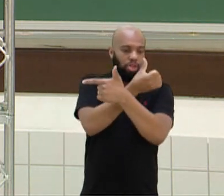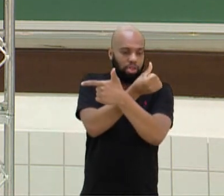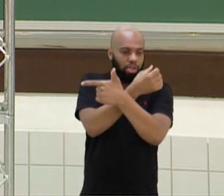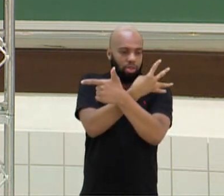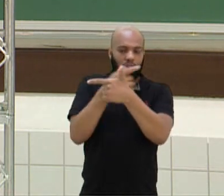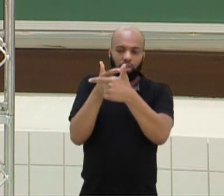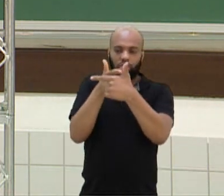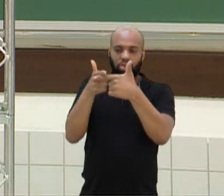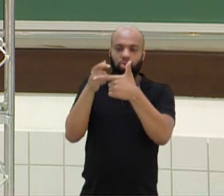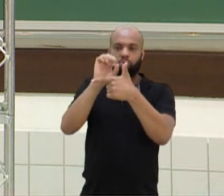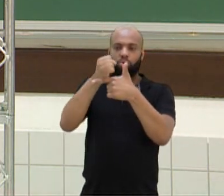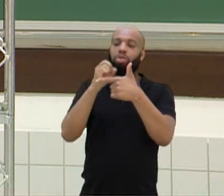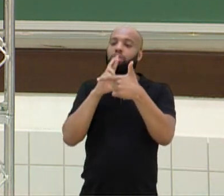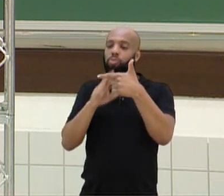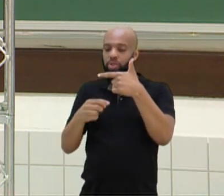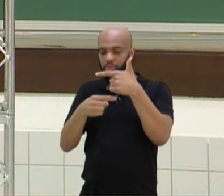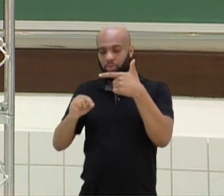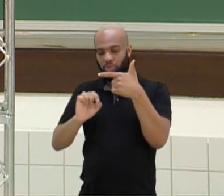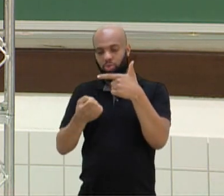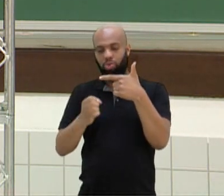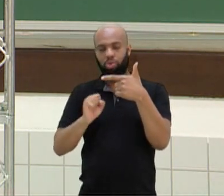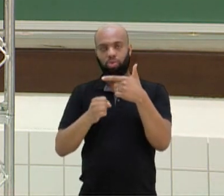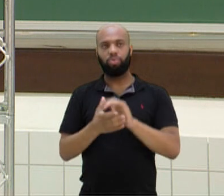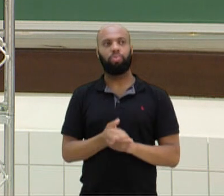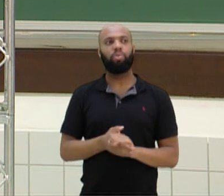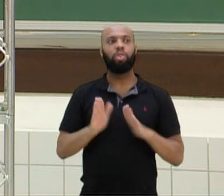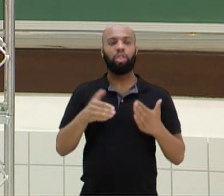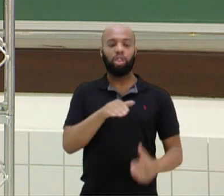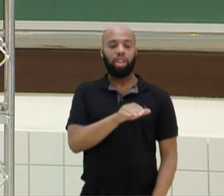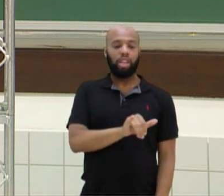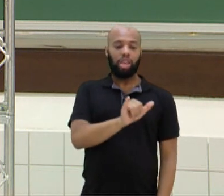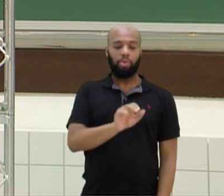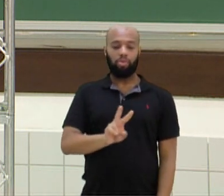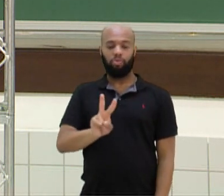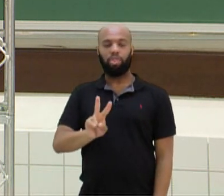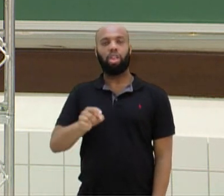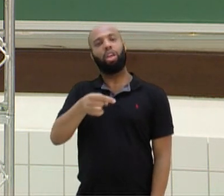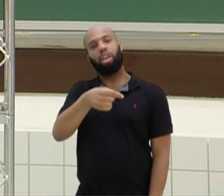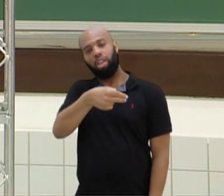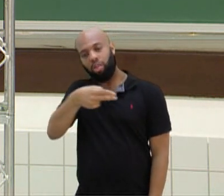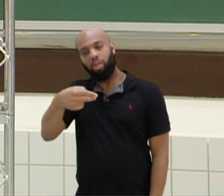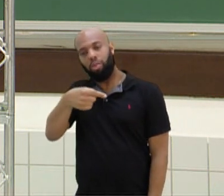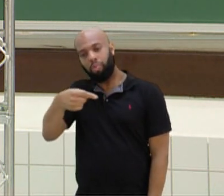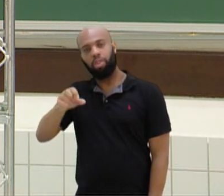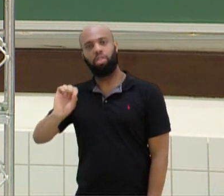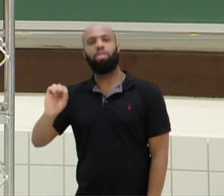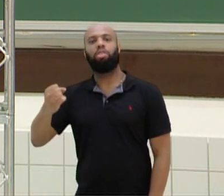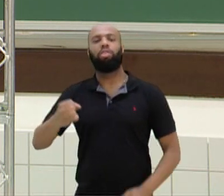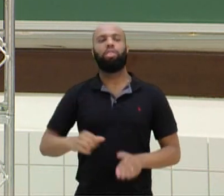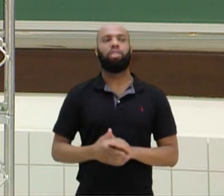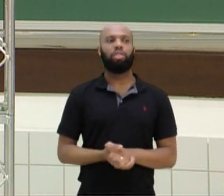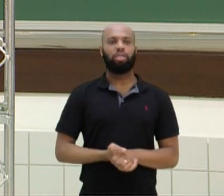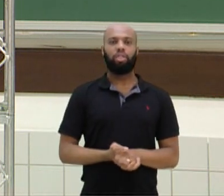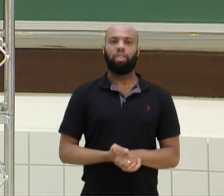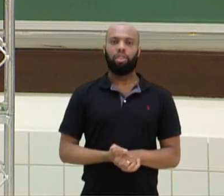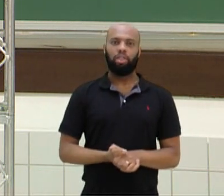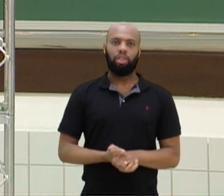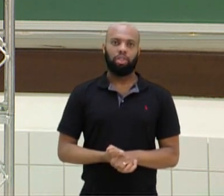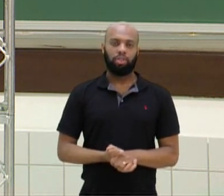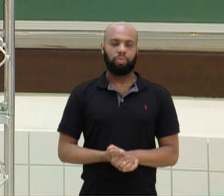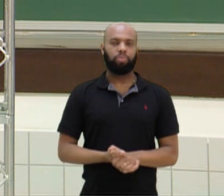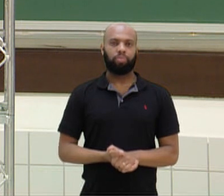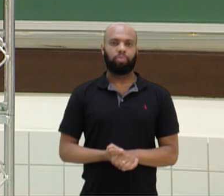8, 64. Menos com menos, mais. O valor de delta é 64. Nós vemos